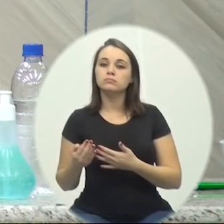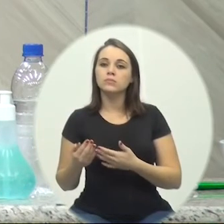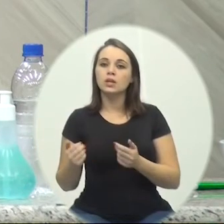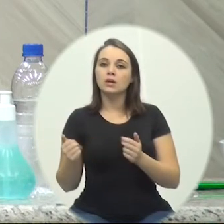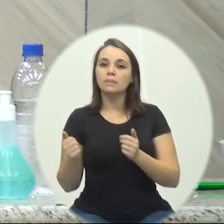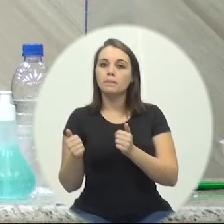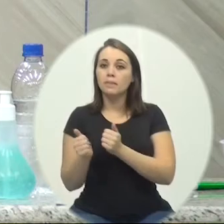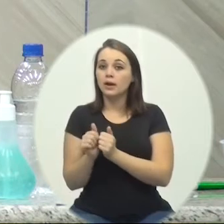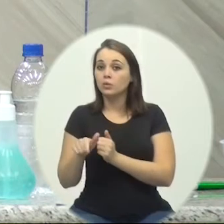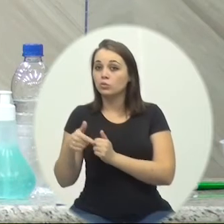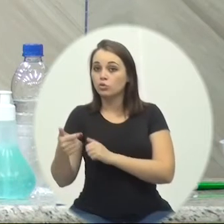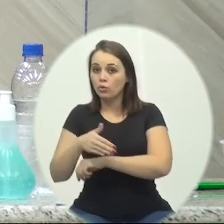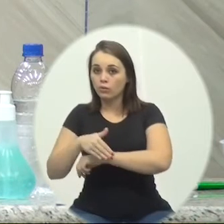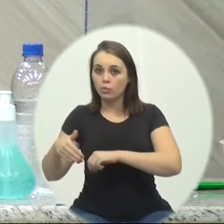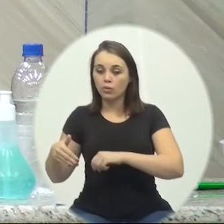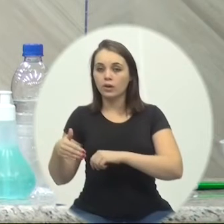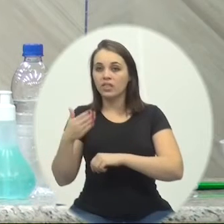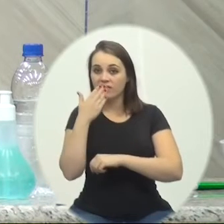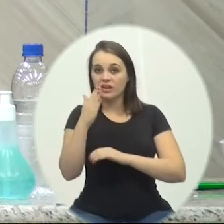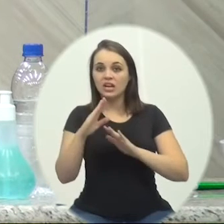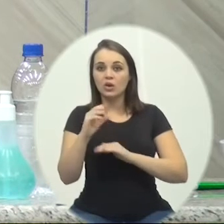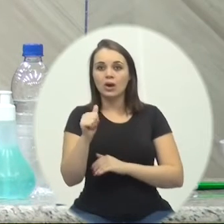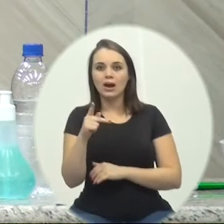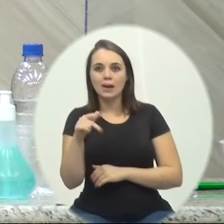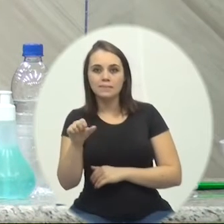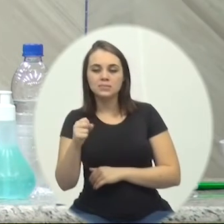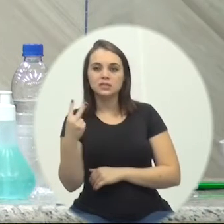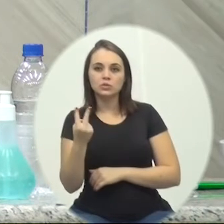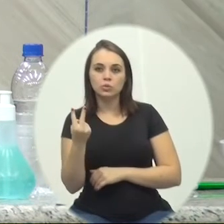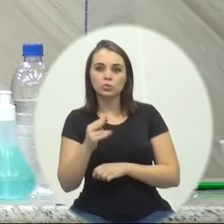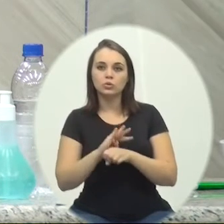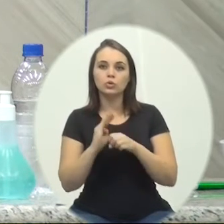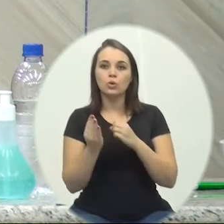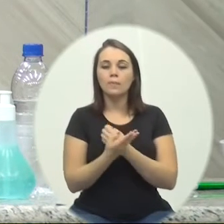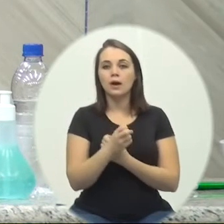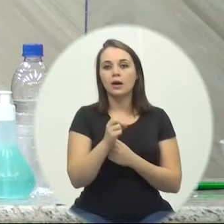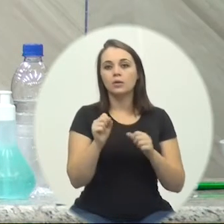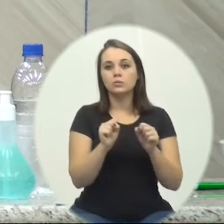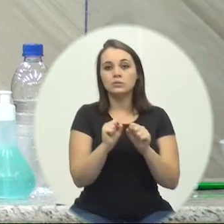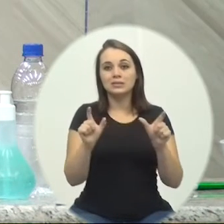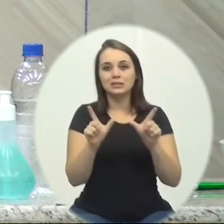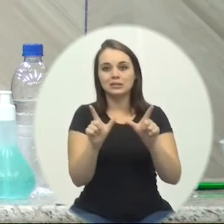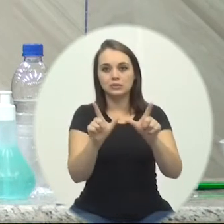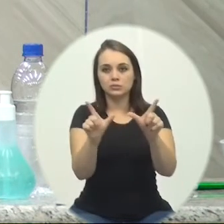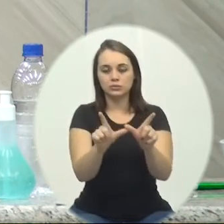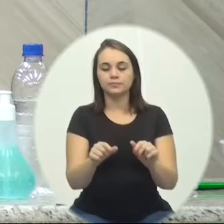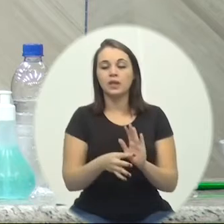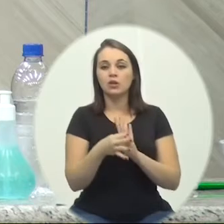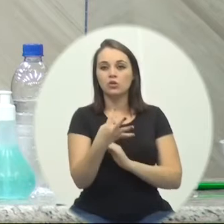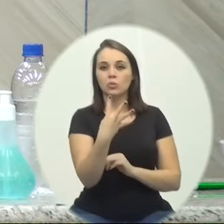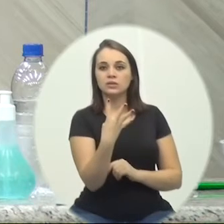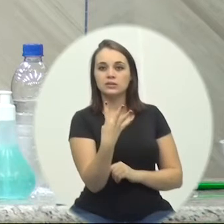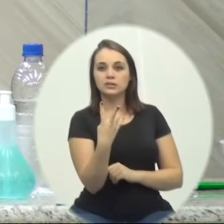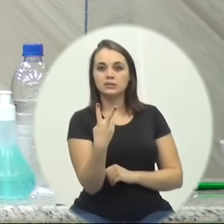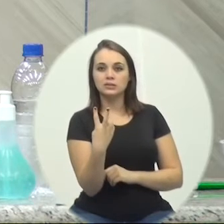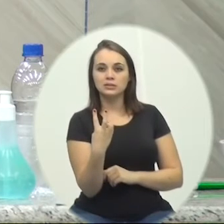Batista Rita, sem número, de fonte ao CAPES 2, AD, no bairro Santa Luzia. Indicação 431-2021, autor vereador